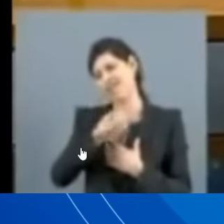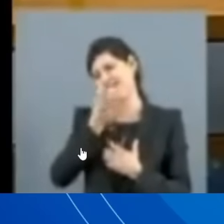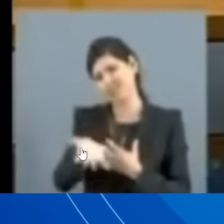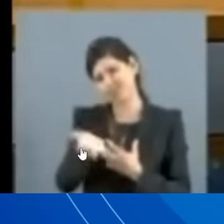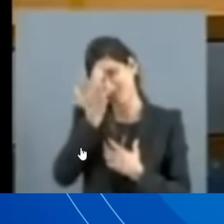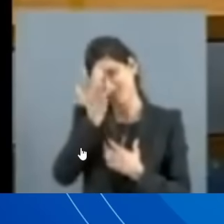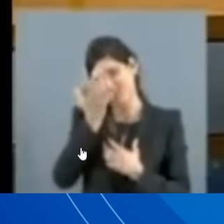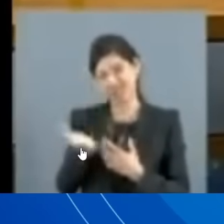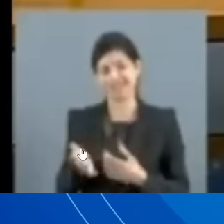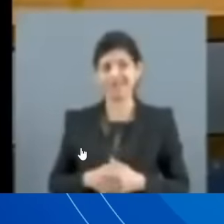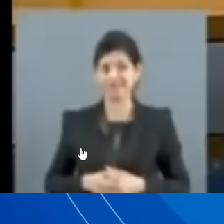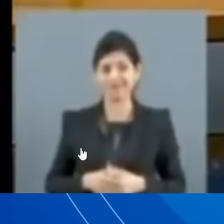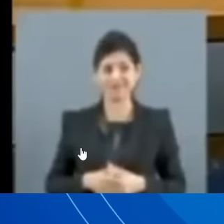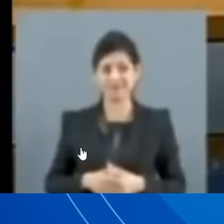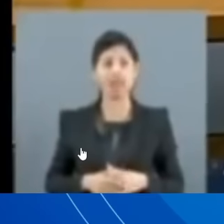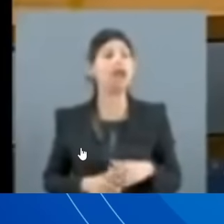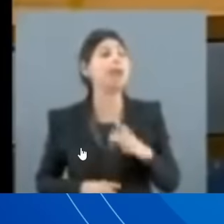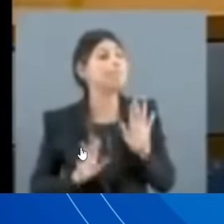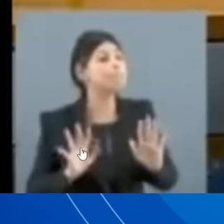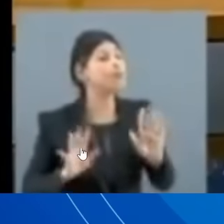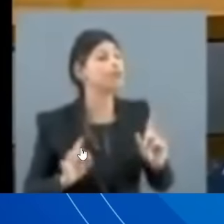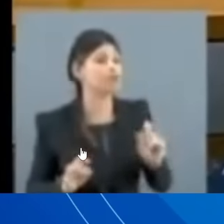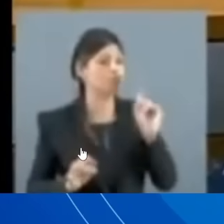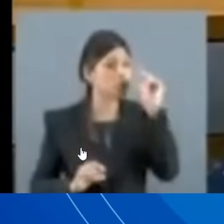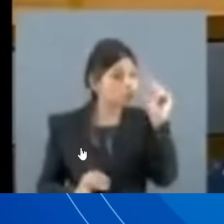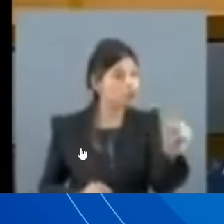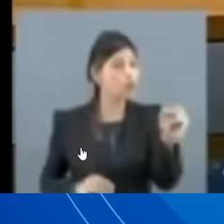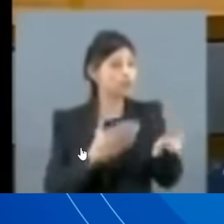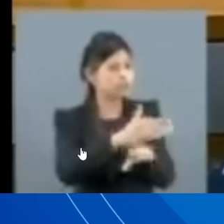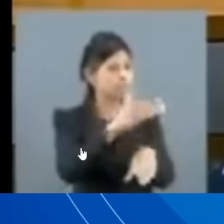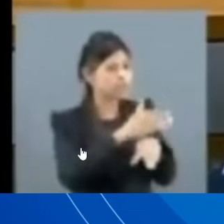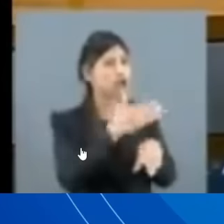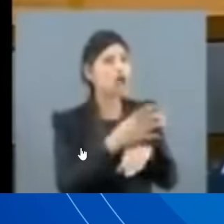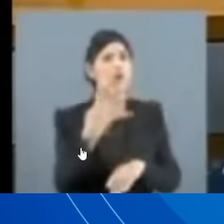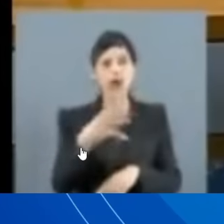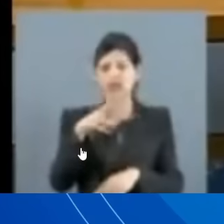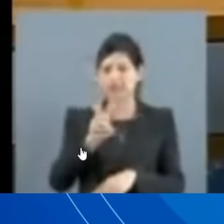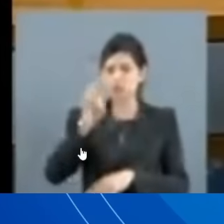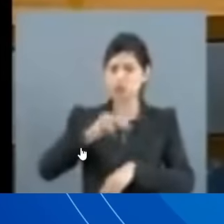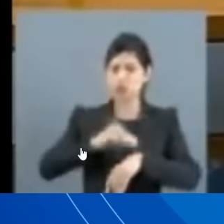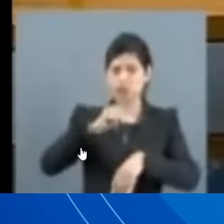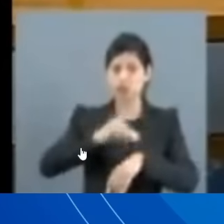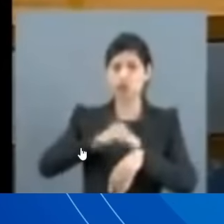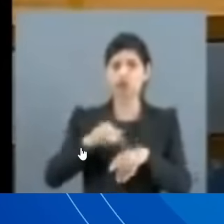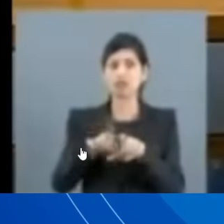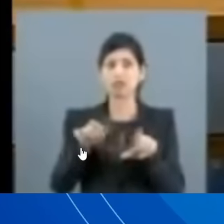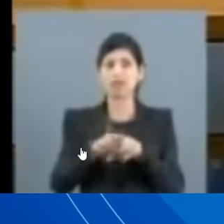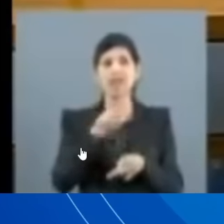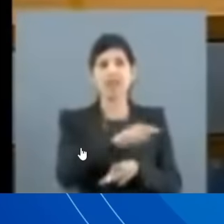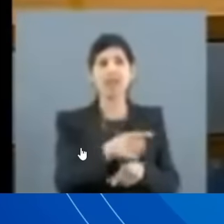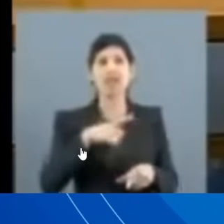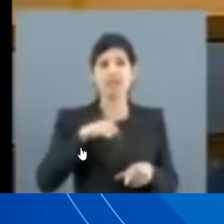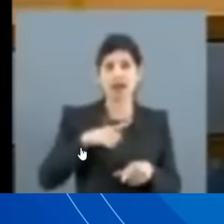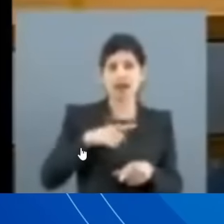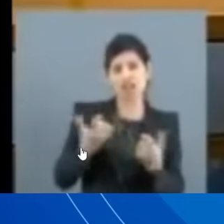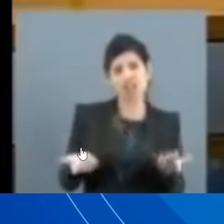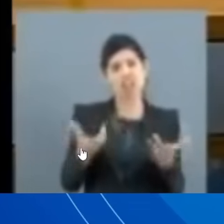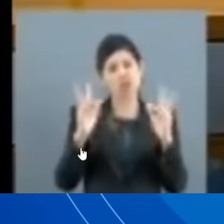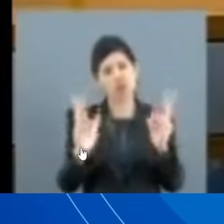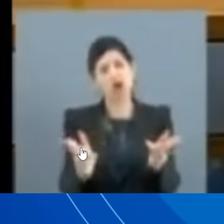senhor, diferente de G. Dias, que foi treinado 45 minutos, ele jogou até bem os 45 minutos, em que ele trocava as folhinhas e tal, era um